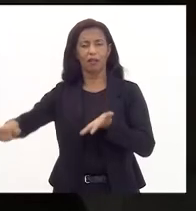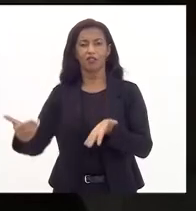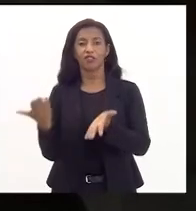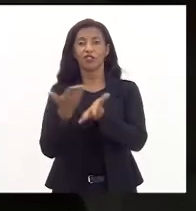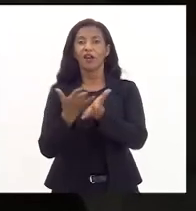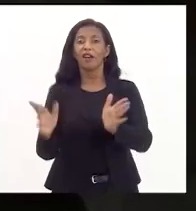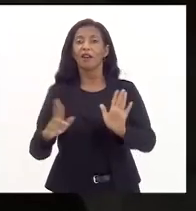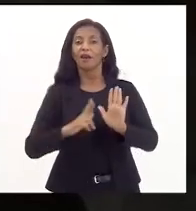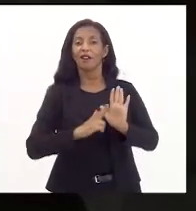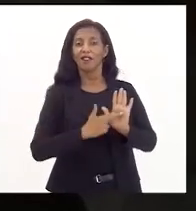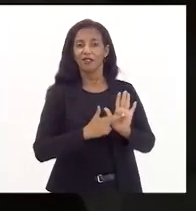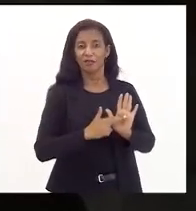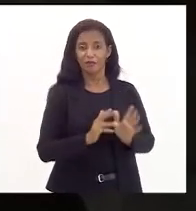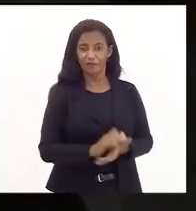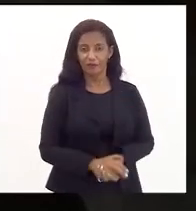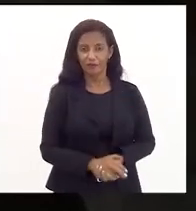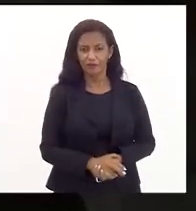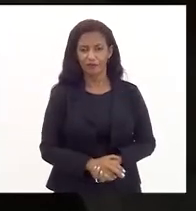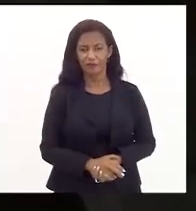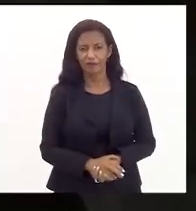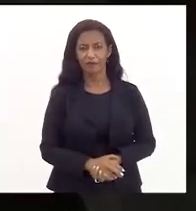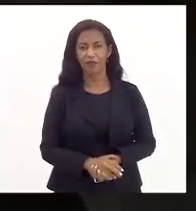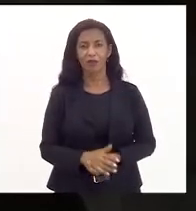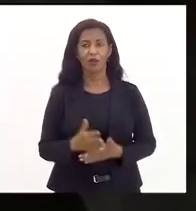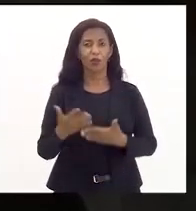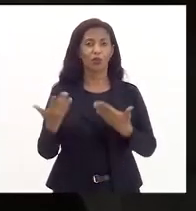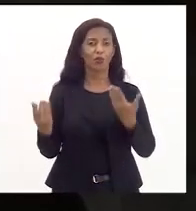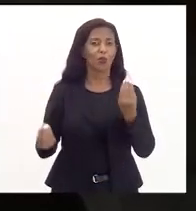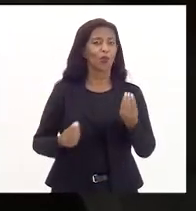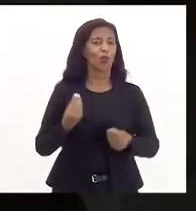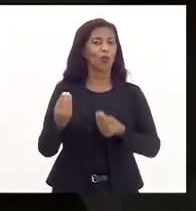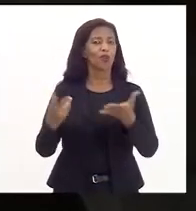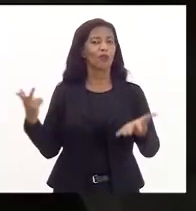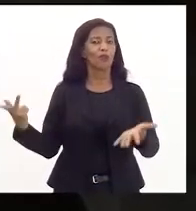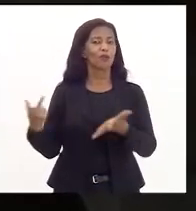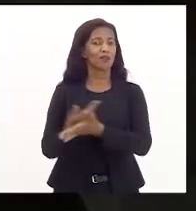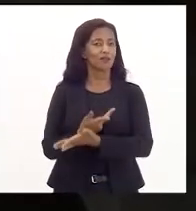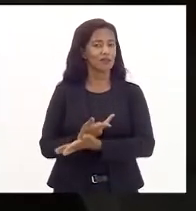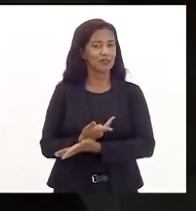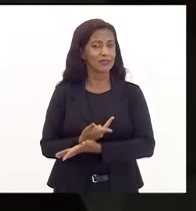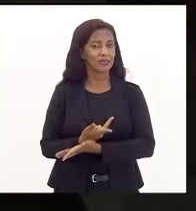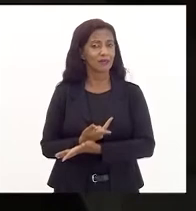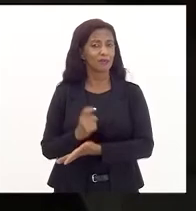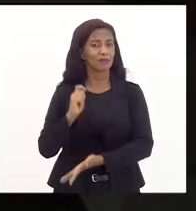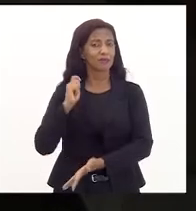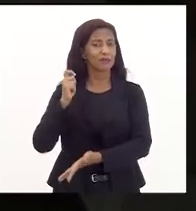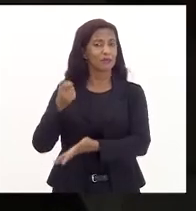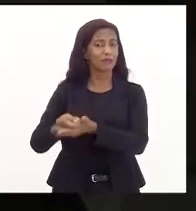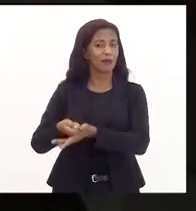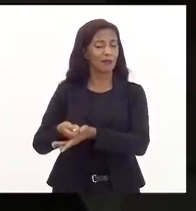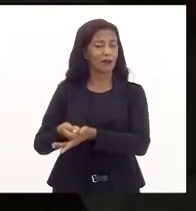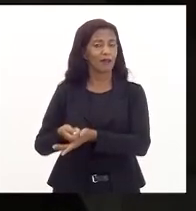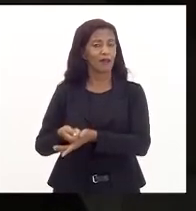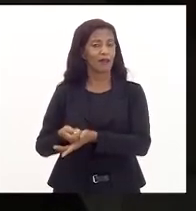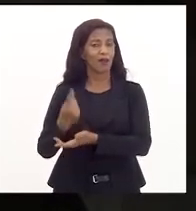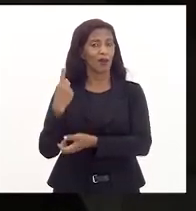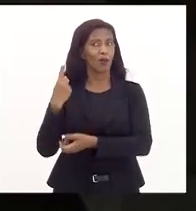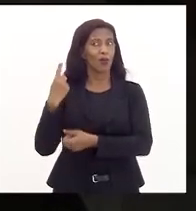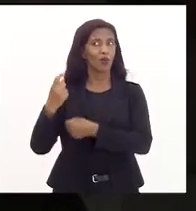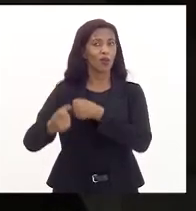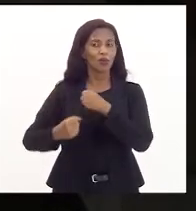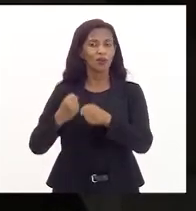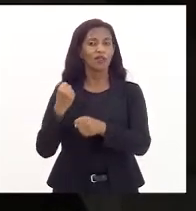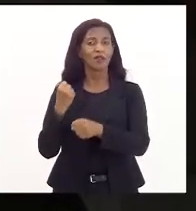regime. Qual é a equação que se teria para se pagar, no mínimo, no ano que